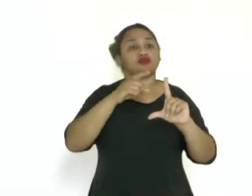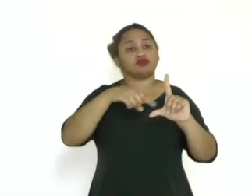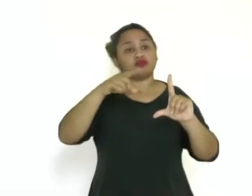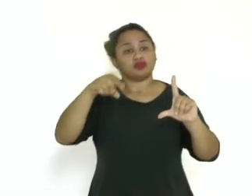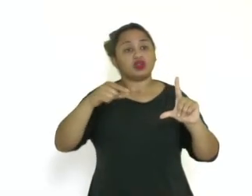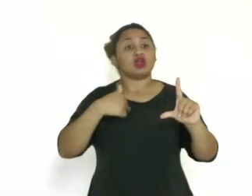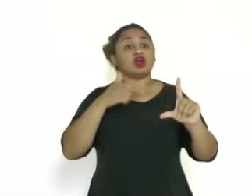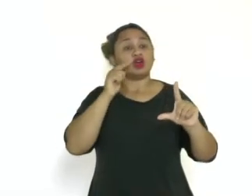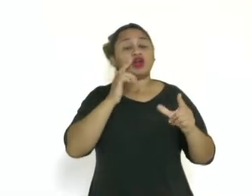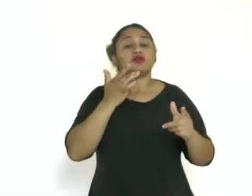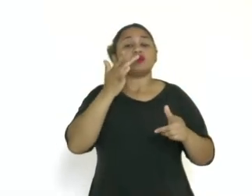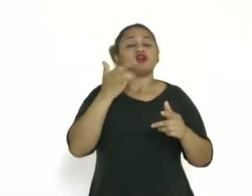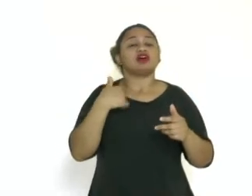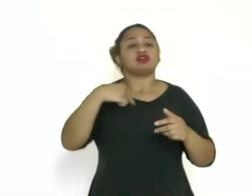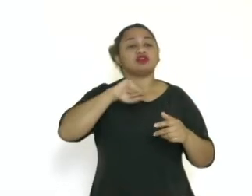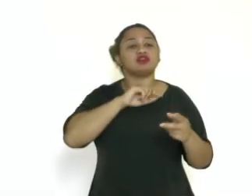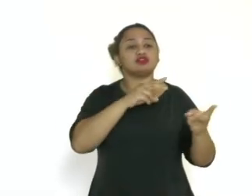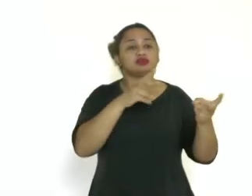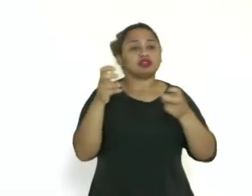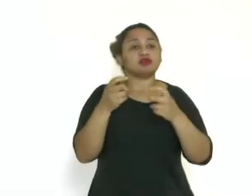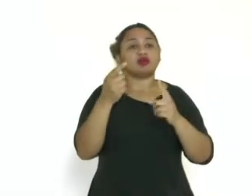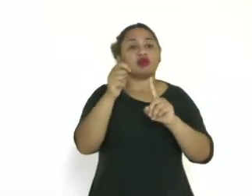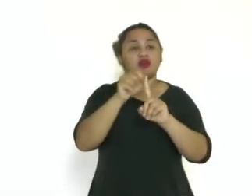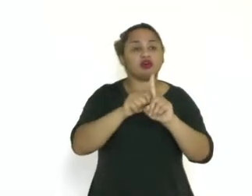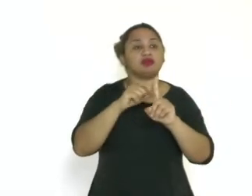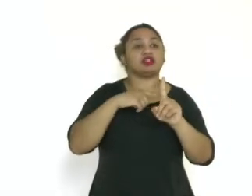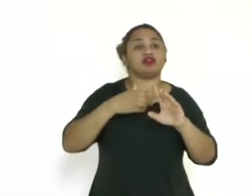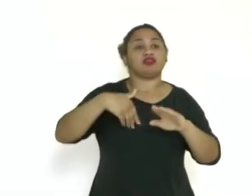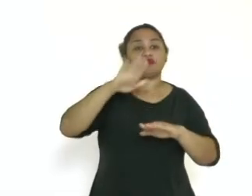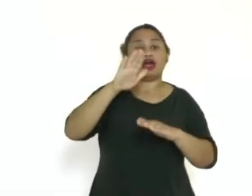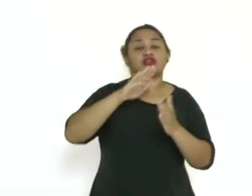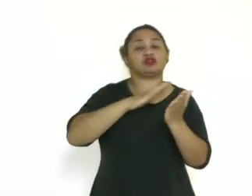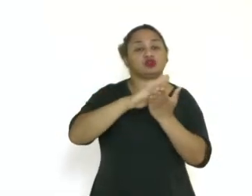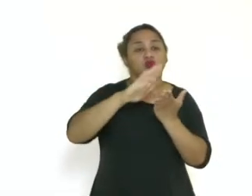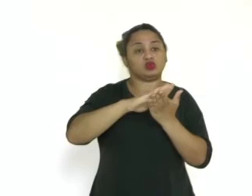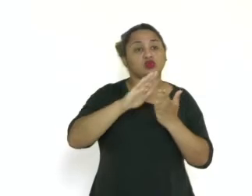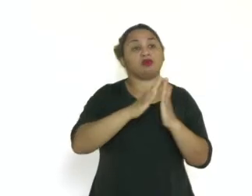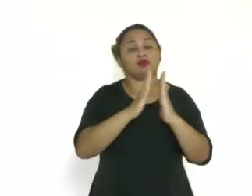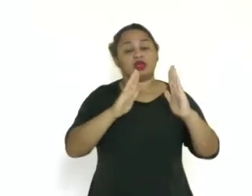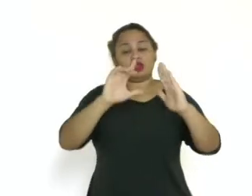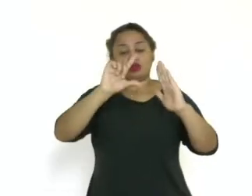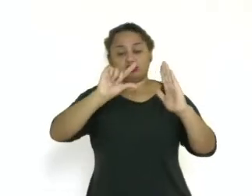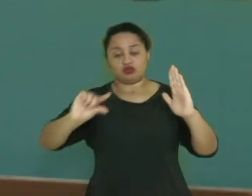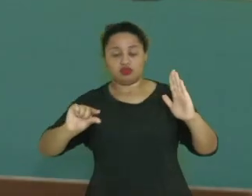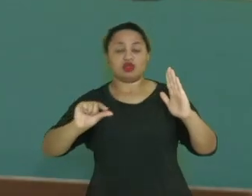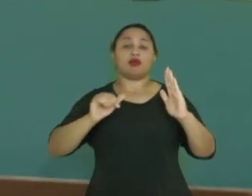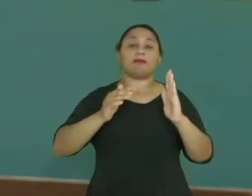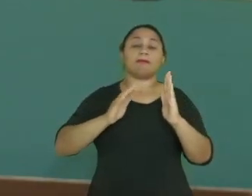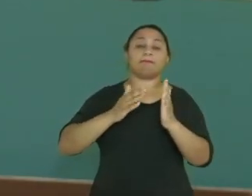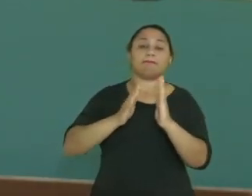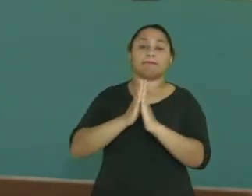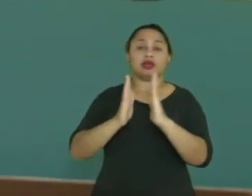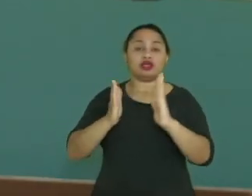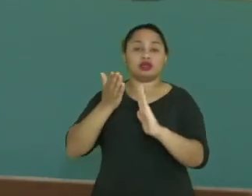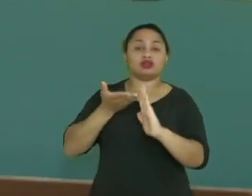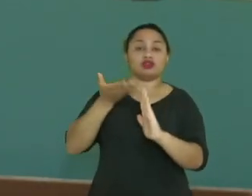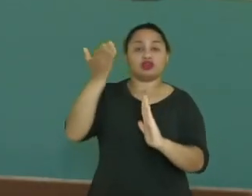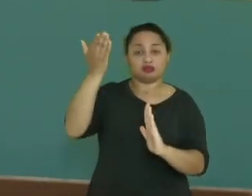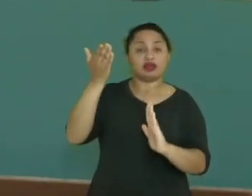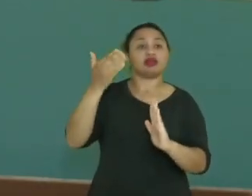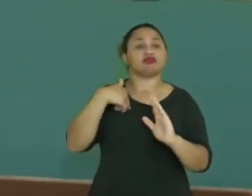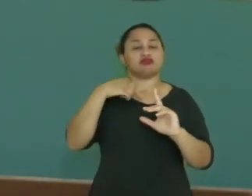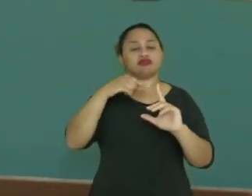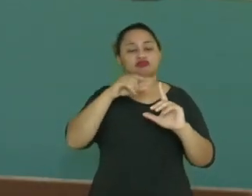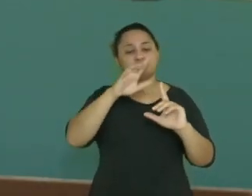fica fácil da gente perceber em que mês houve maior consumo, período de queda, período de aumento e consumo, que naquela tabelinha lá, né?